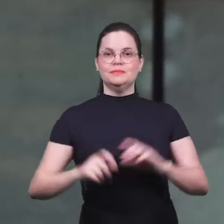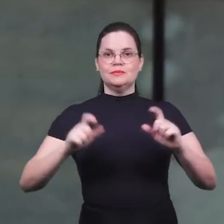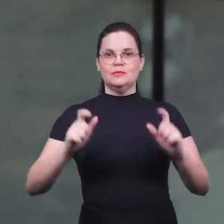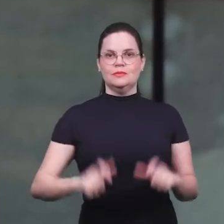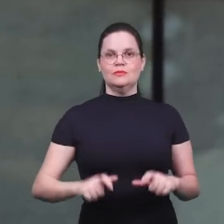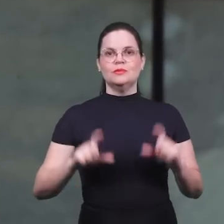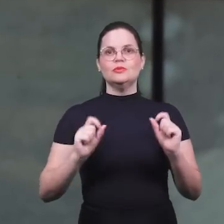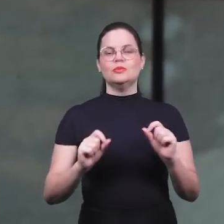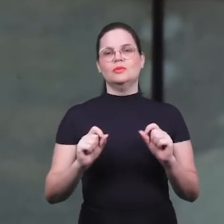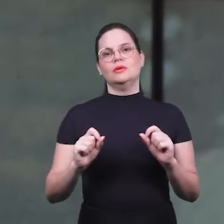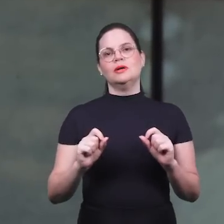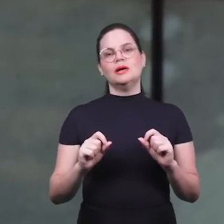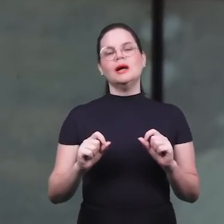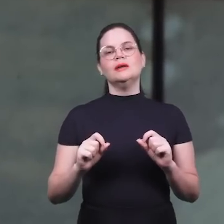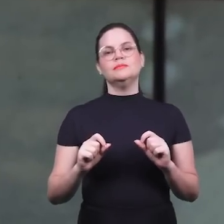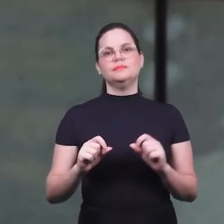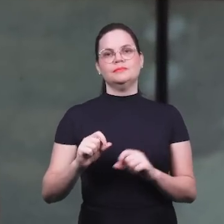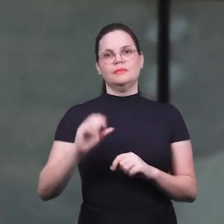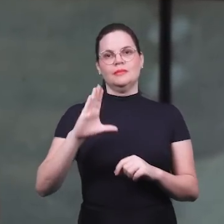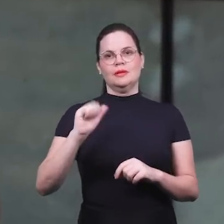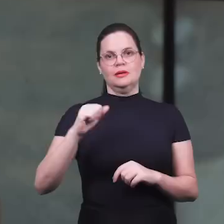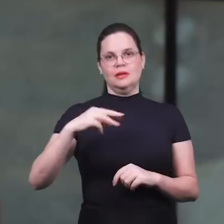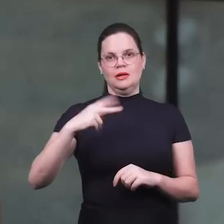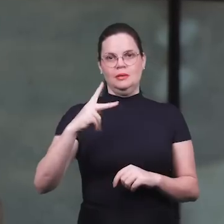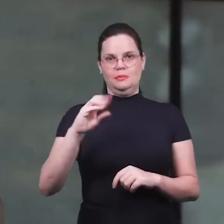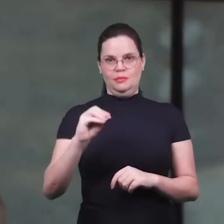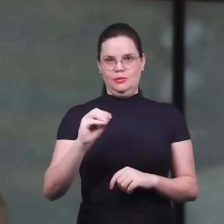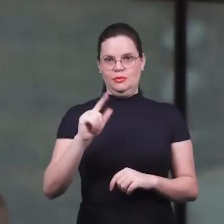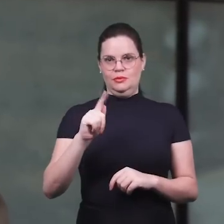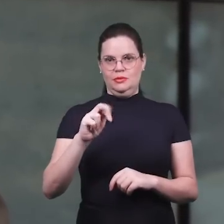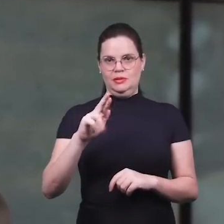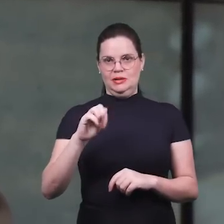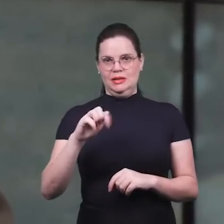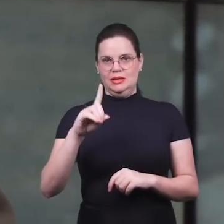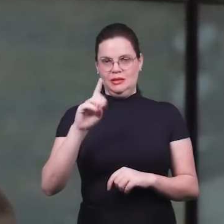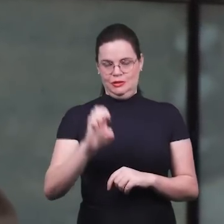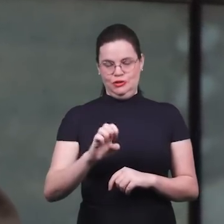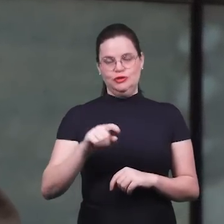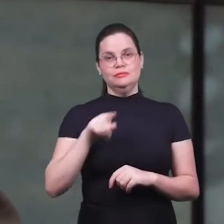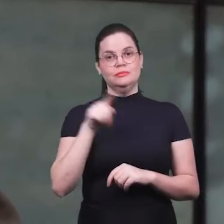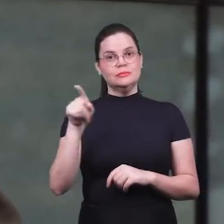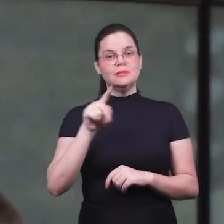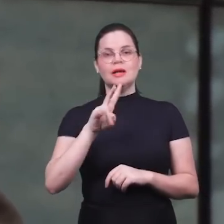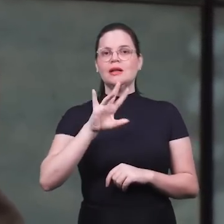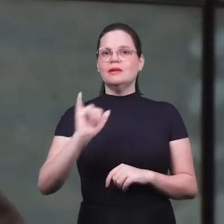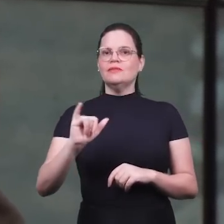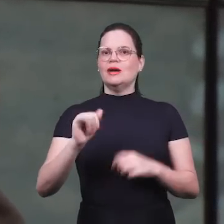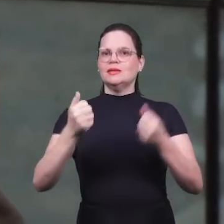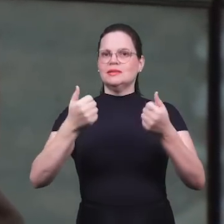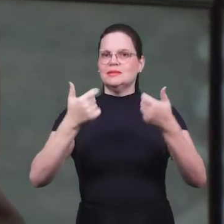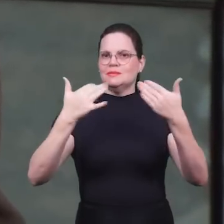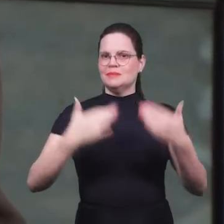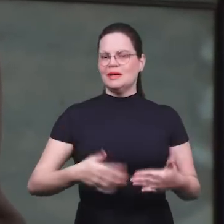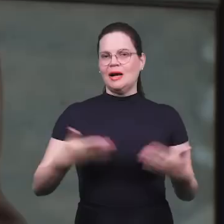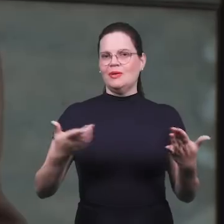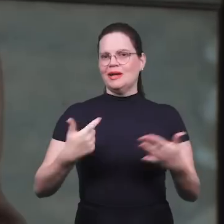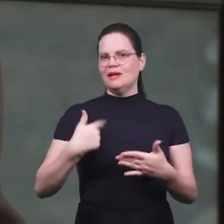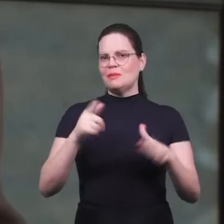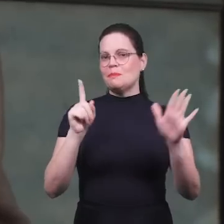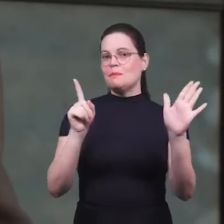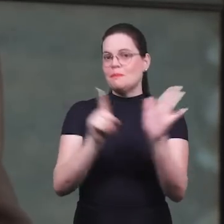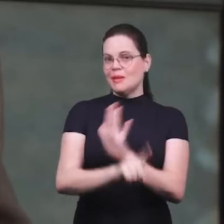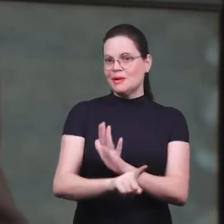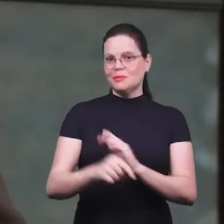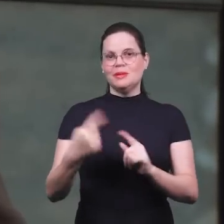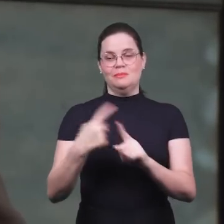Campo Grande, no Mato Grosso do Sul, nesse quadro que nós temos dentro do programa, onde nós damos a oportunidade para que jovens